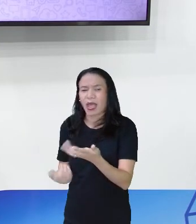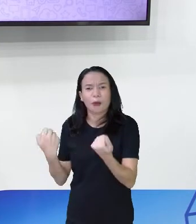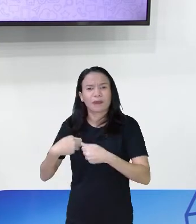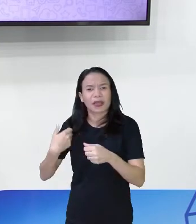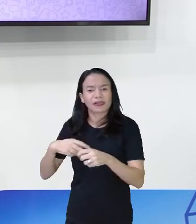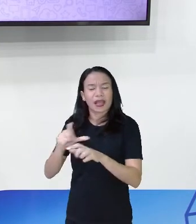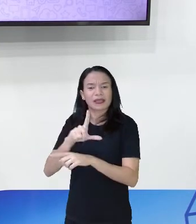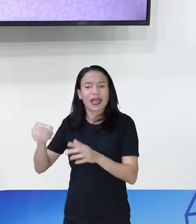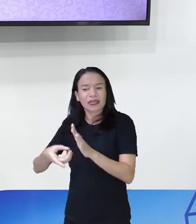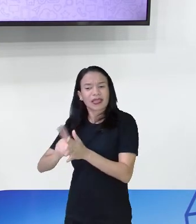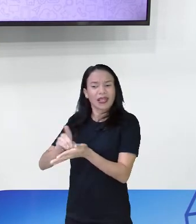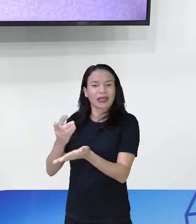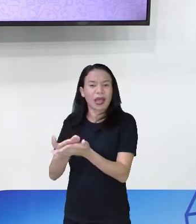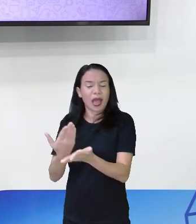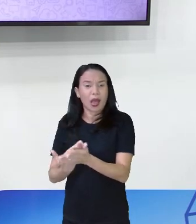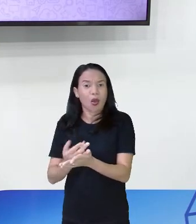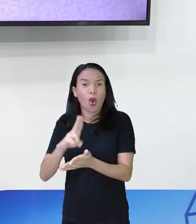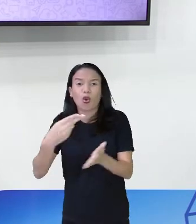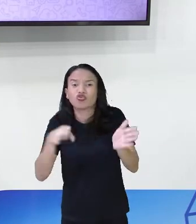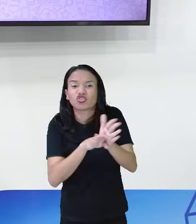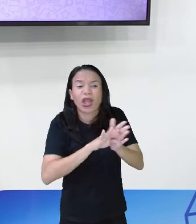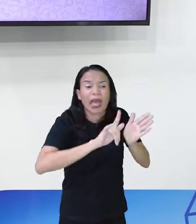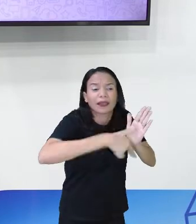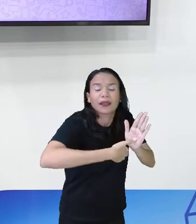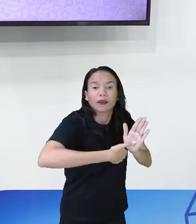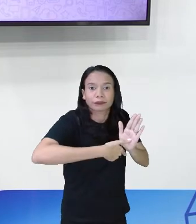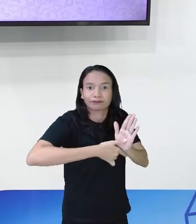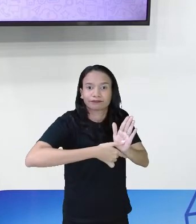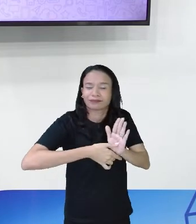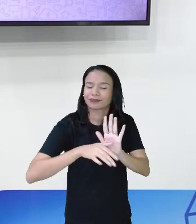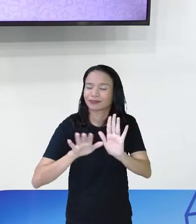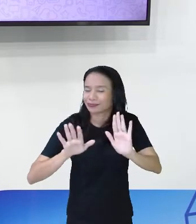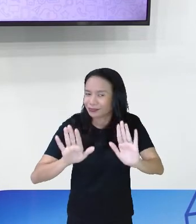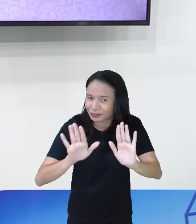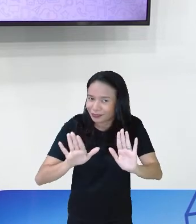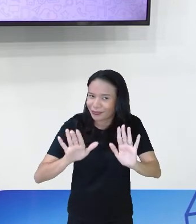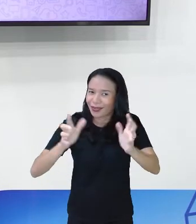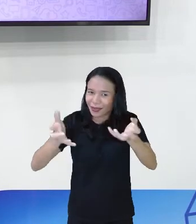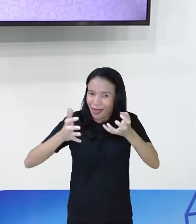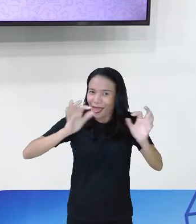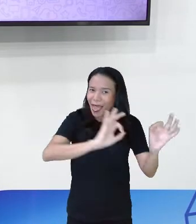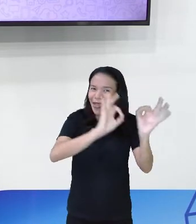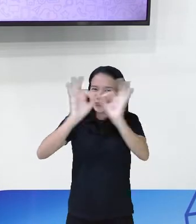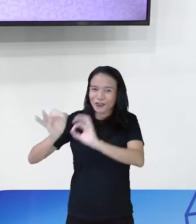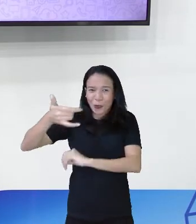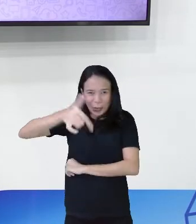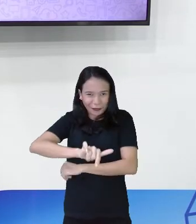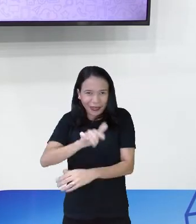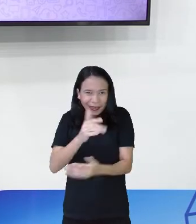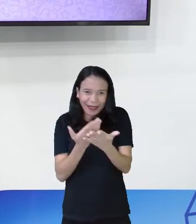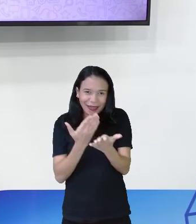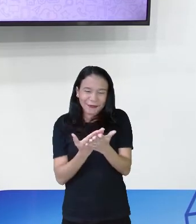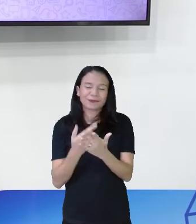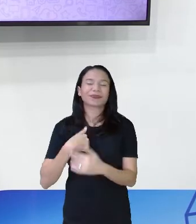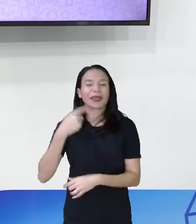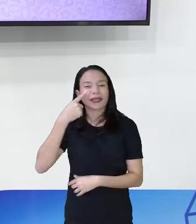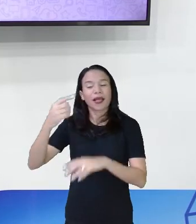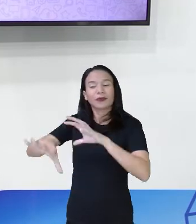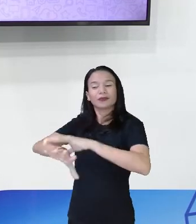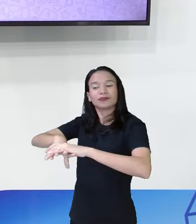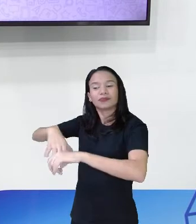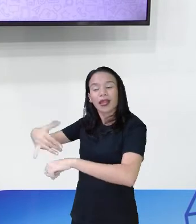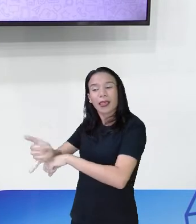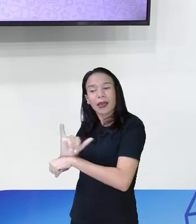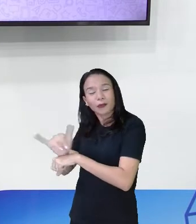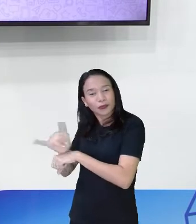pouquinho da aula, vai chegar um pouquinho mais tarde, ou simplesmente você quer rever essa aula, você vai no canal do Educa